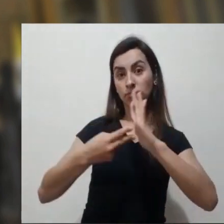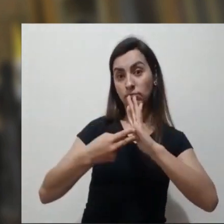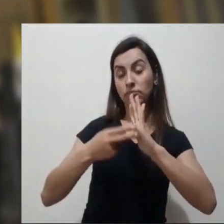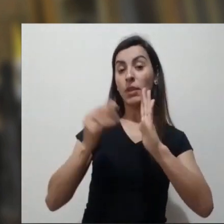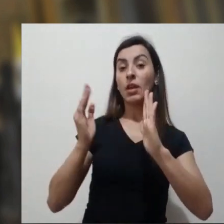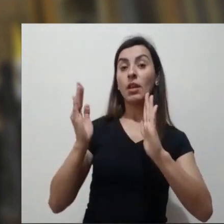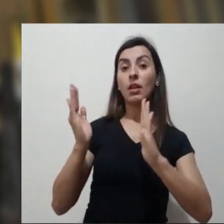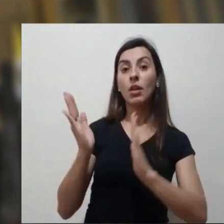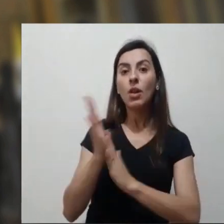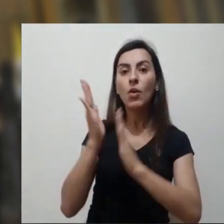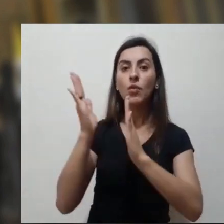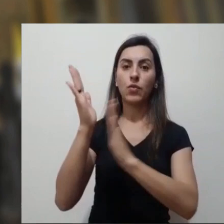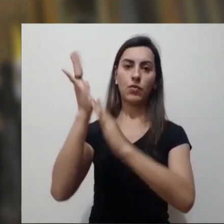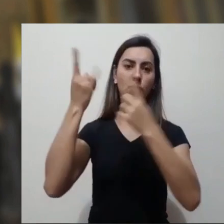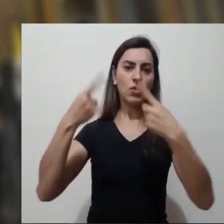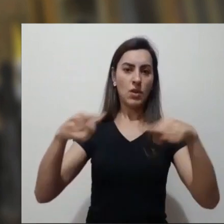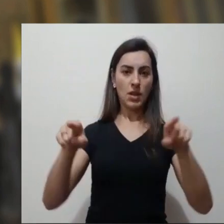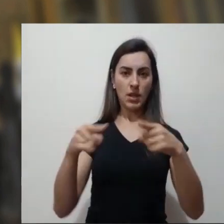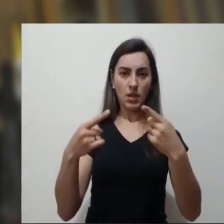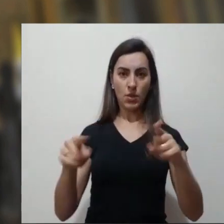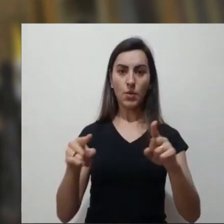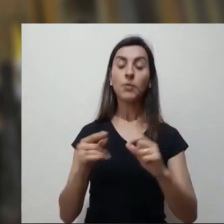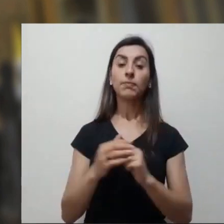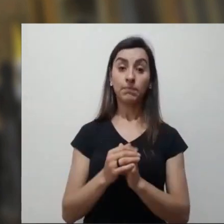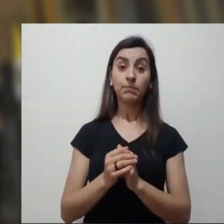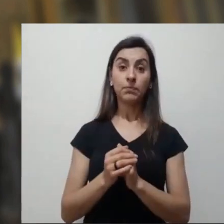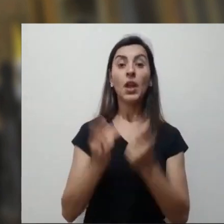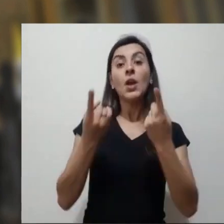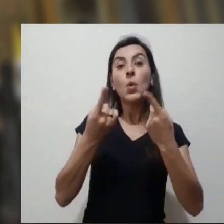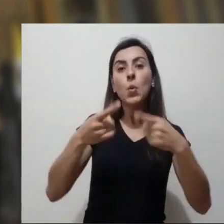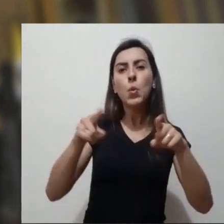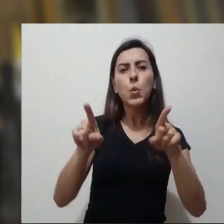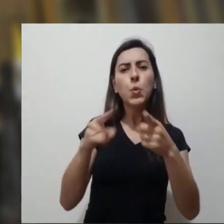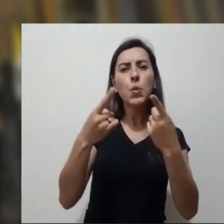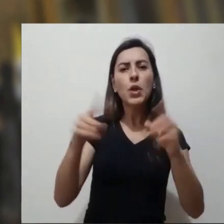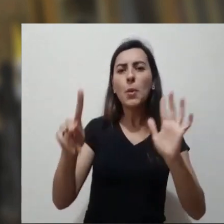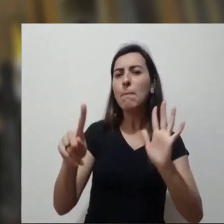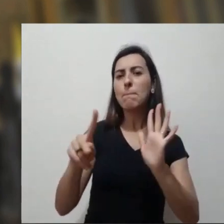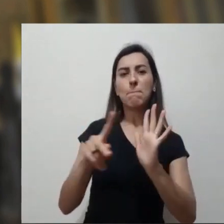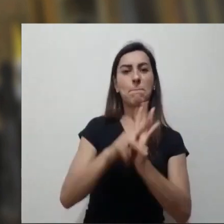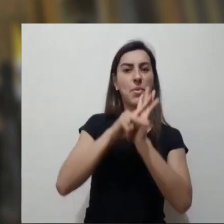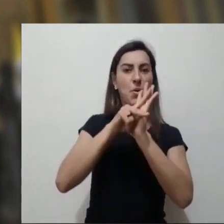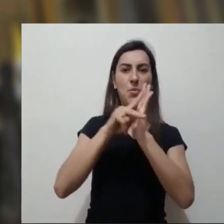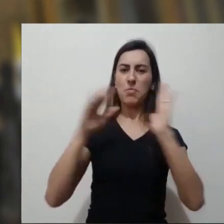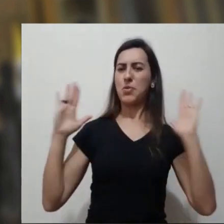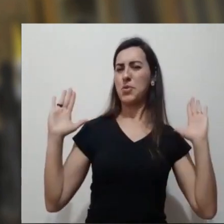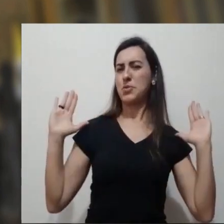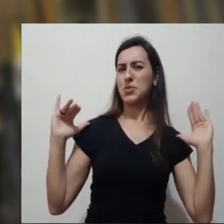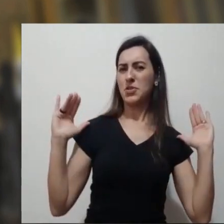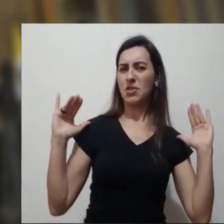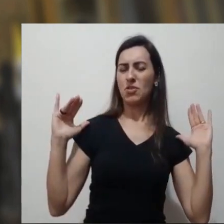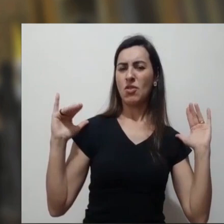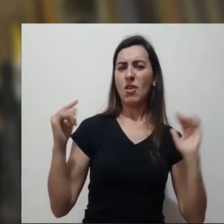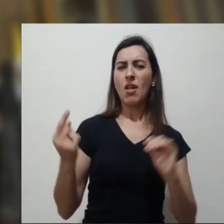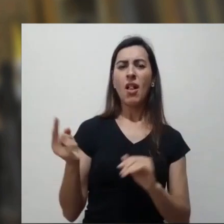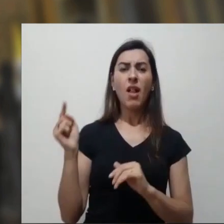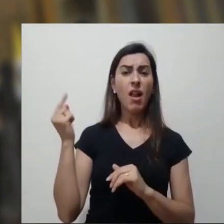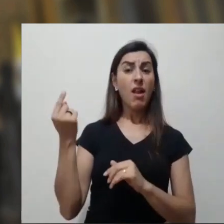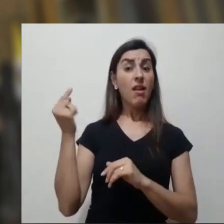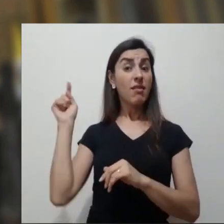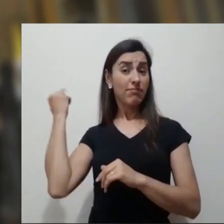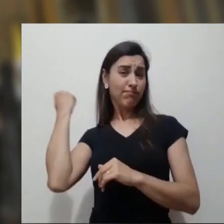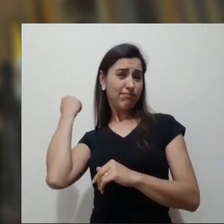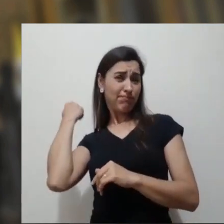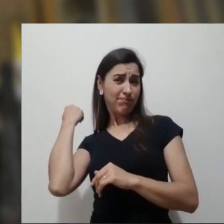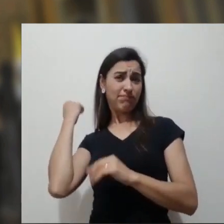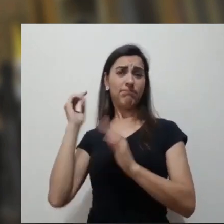de louvor? Este é um hino angelical. Lá no Evangelho de Lucas, no